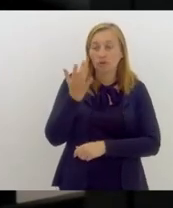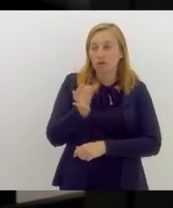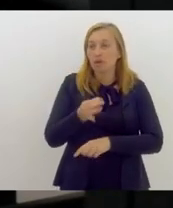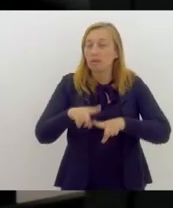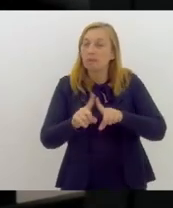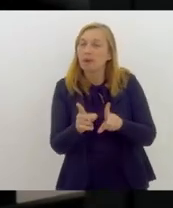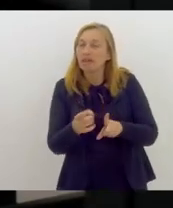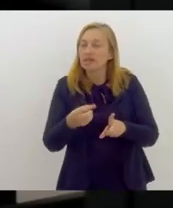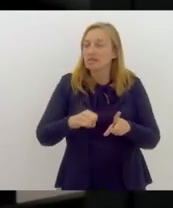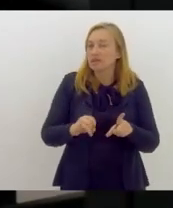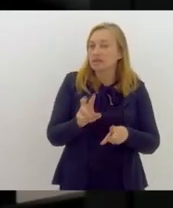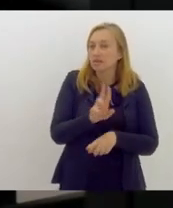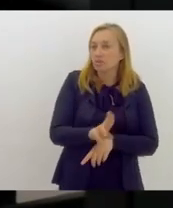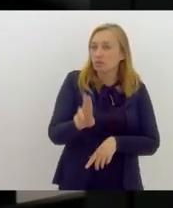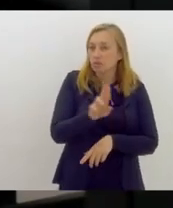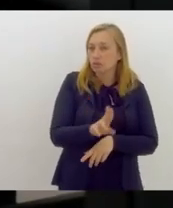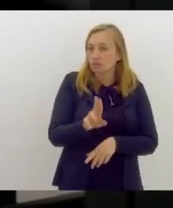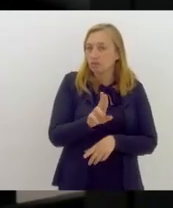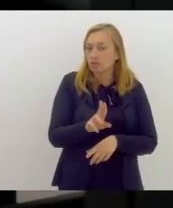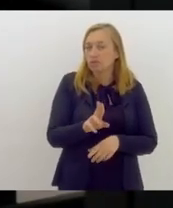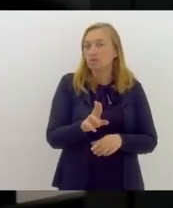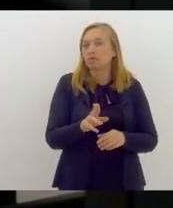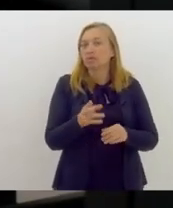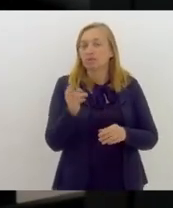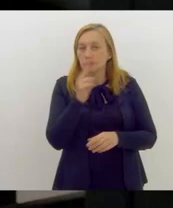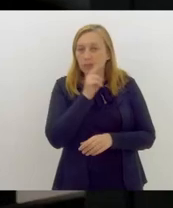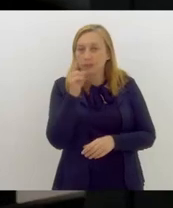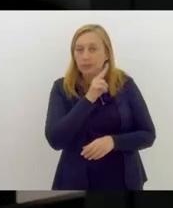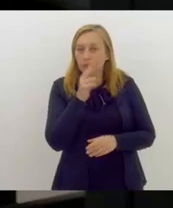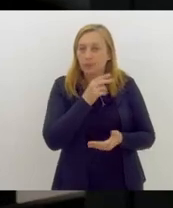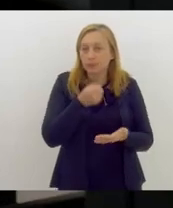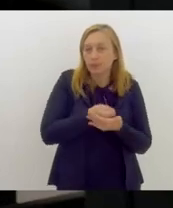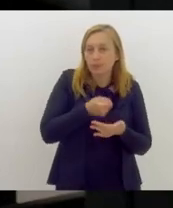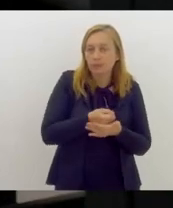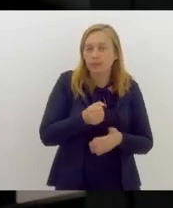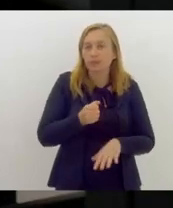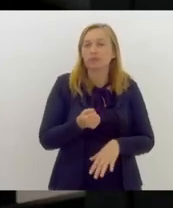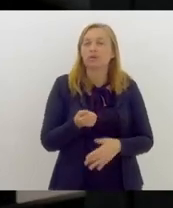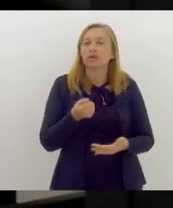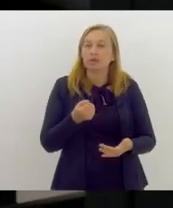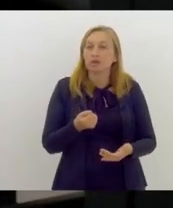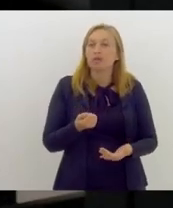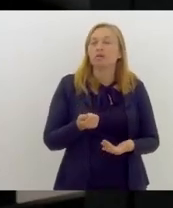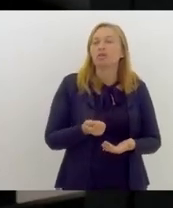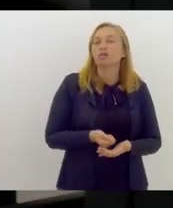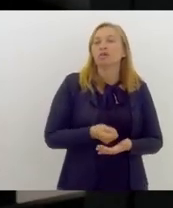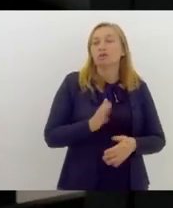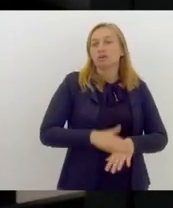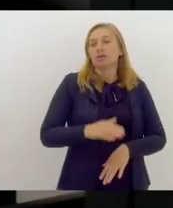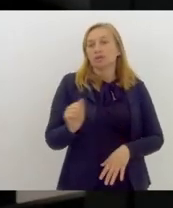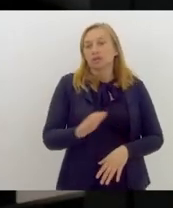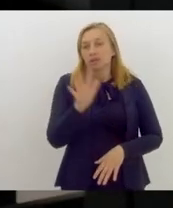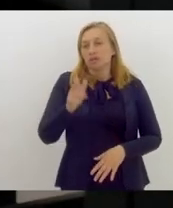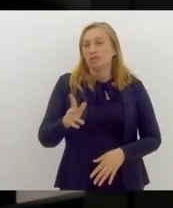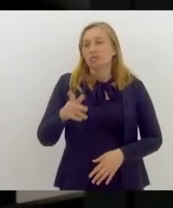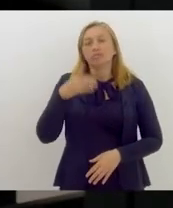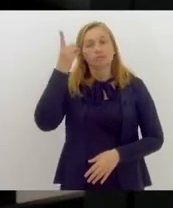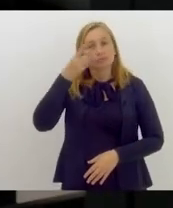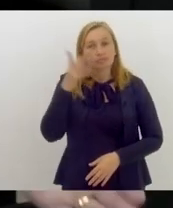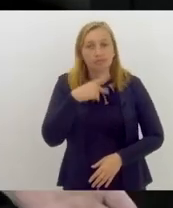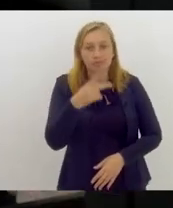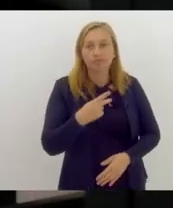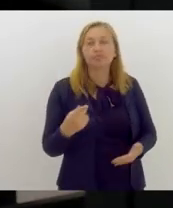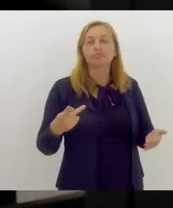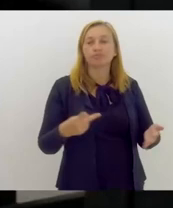mas se utiliza a justificativa da emergência para se cobrar mais caro como a deputada é bem pontuou portanto